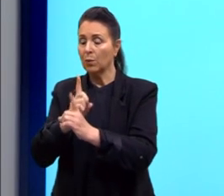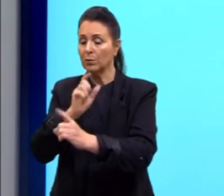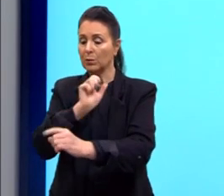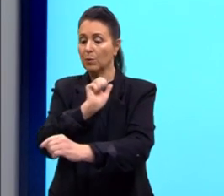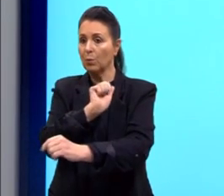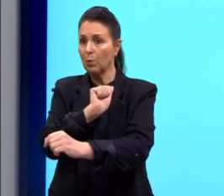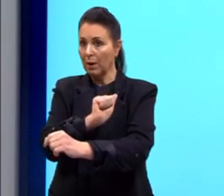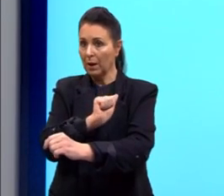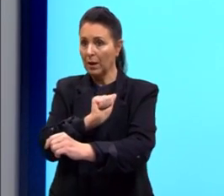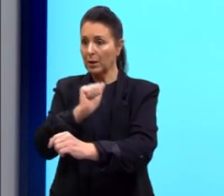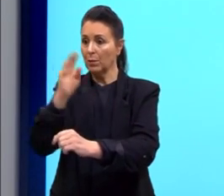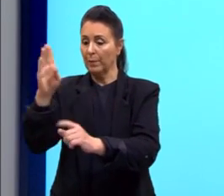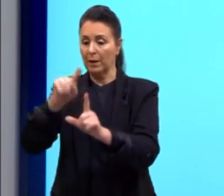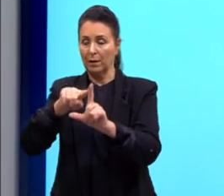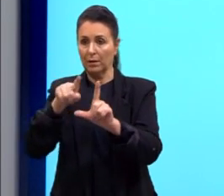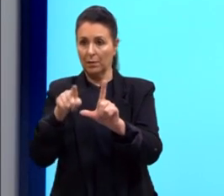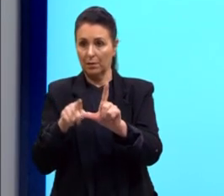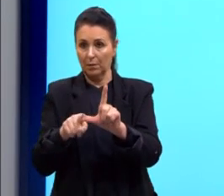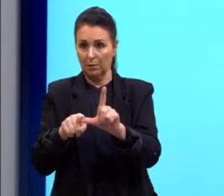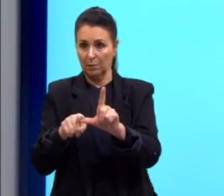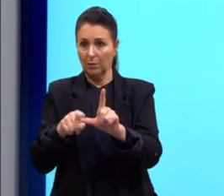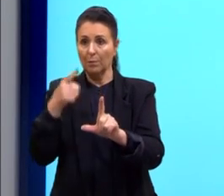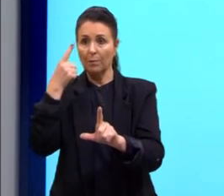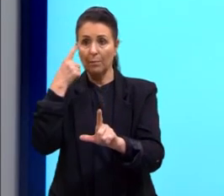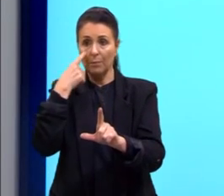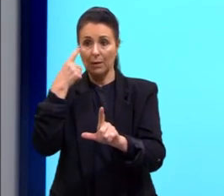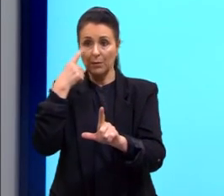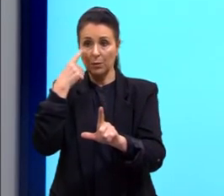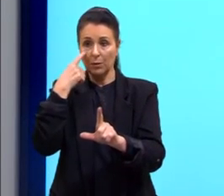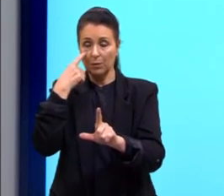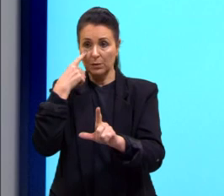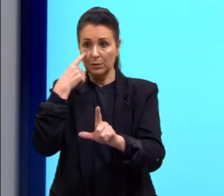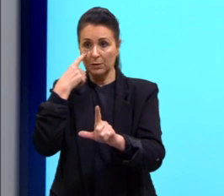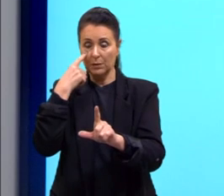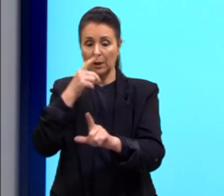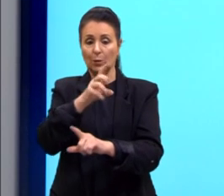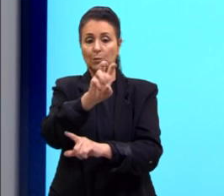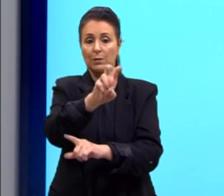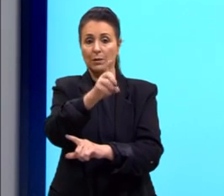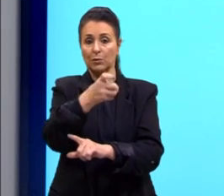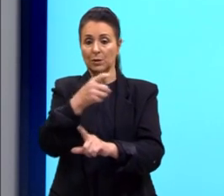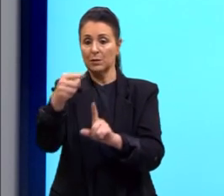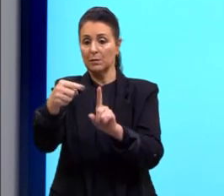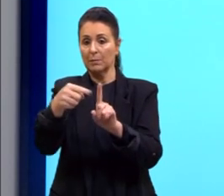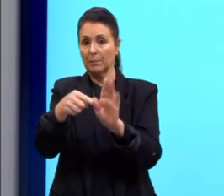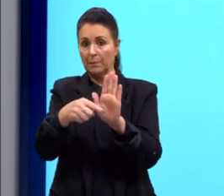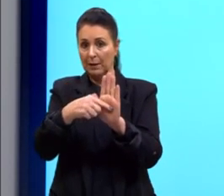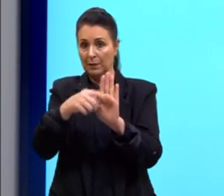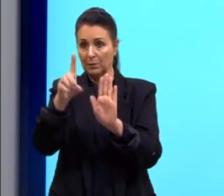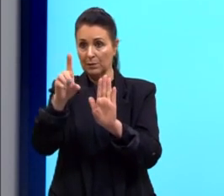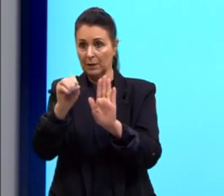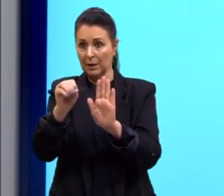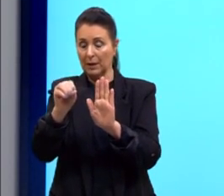a mais um ângulo B mas Observe que aqui nós temos né o ângulo 5x menos 10 o ângulo 3 x +